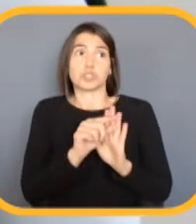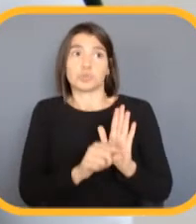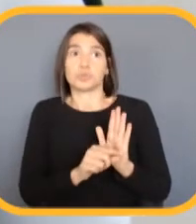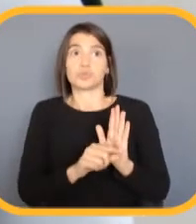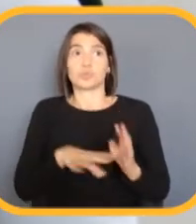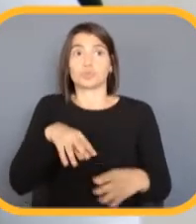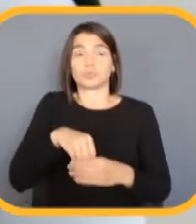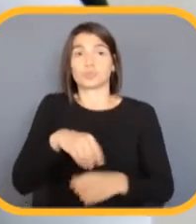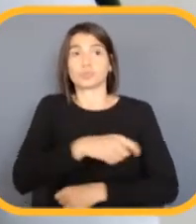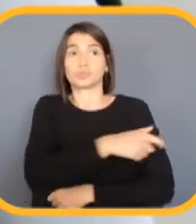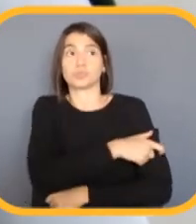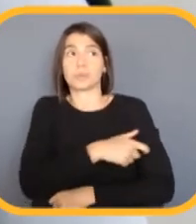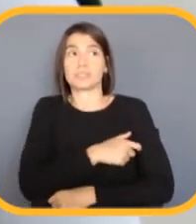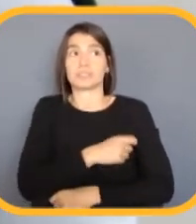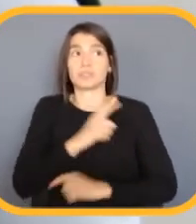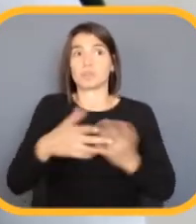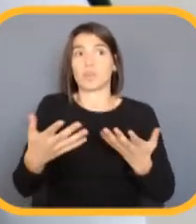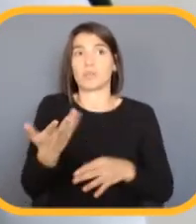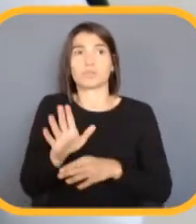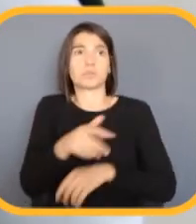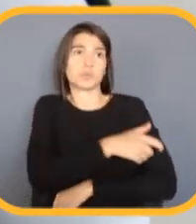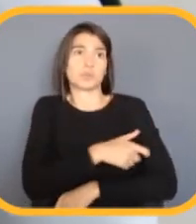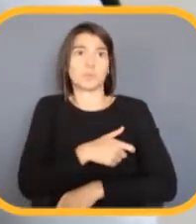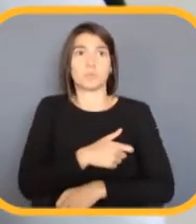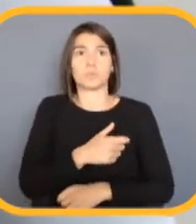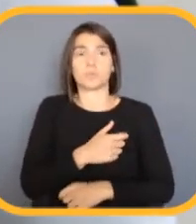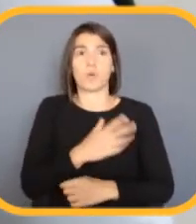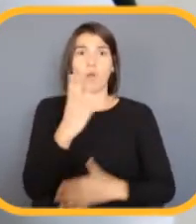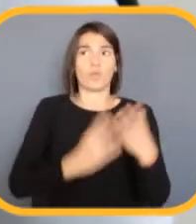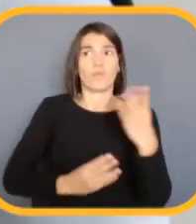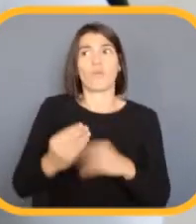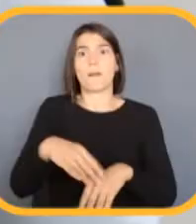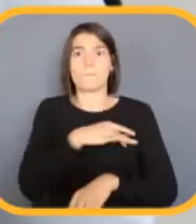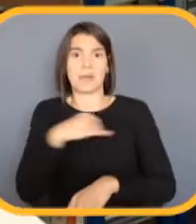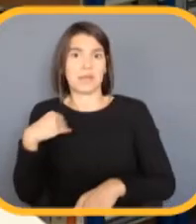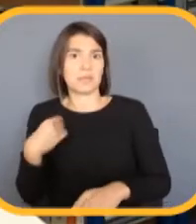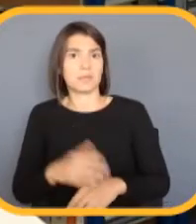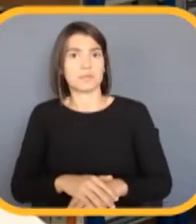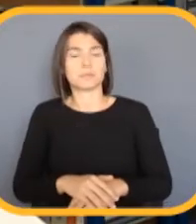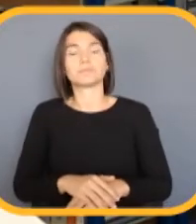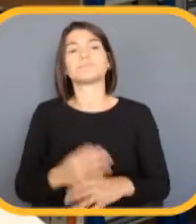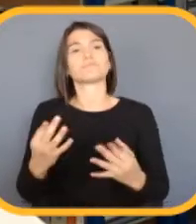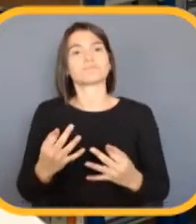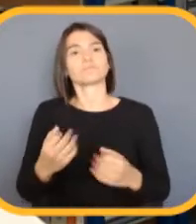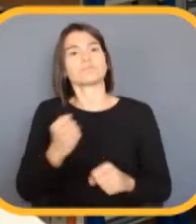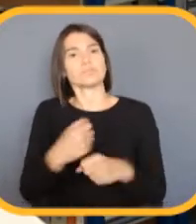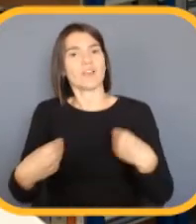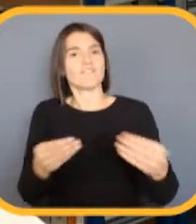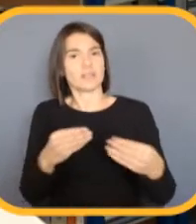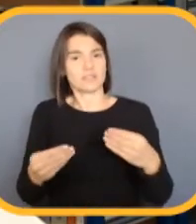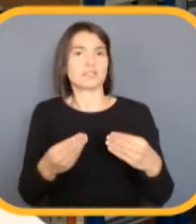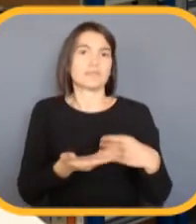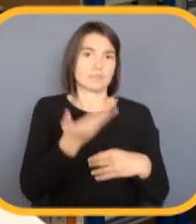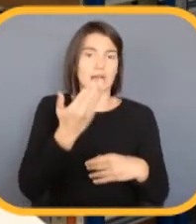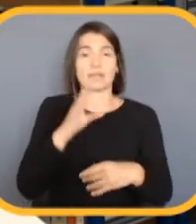estatuto para pertencer a uma ordem de não sei o que é, por exemplo, a ordem de advogados ou dos médicos ou o que for. Embora trabalhem de uma forma mais flexível